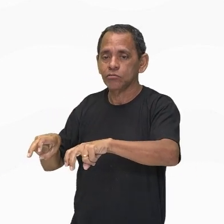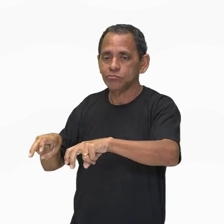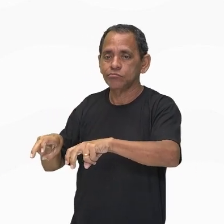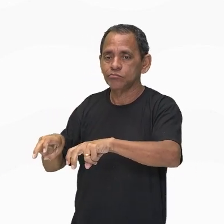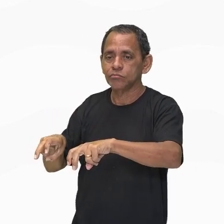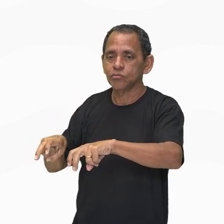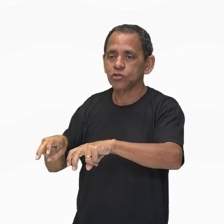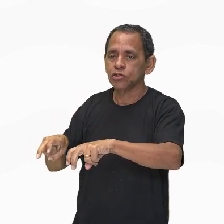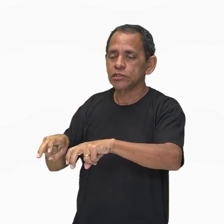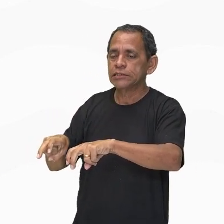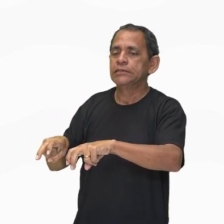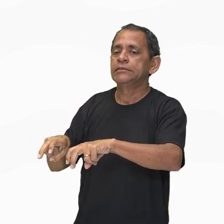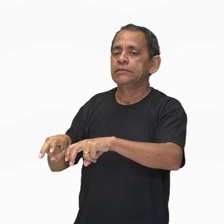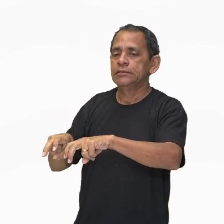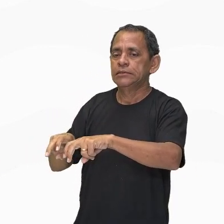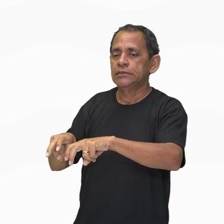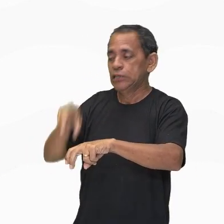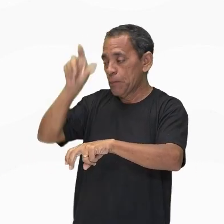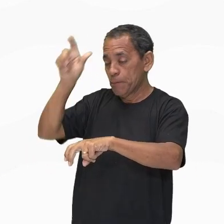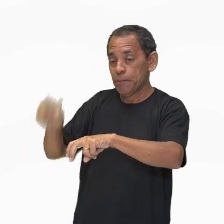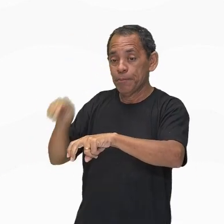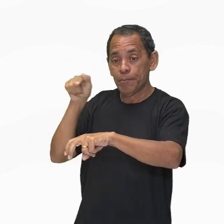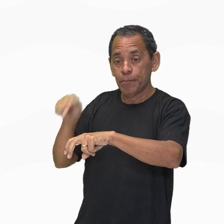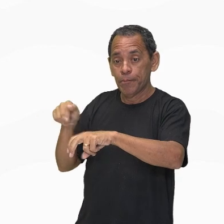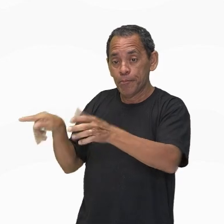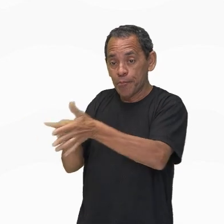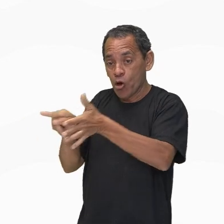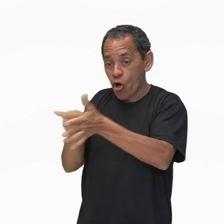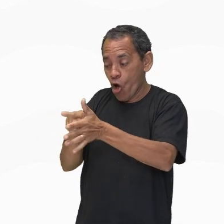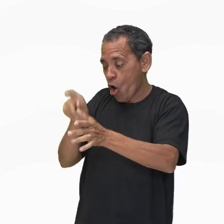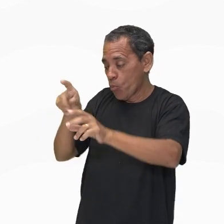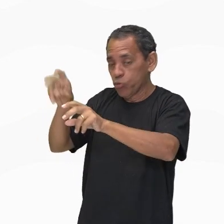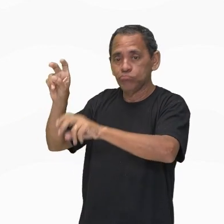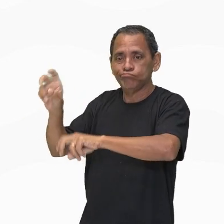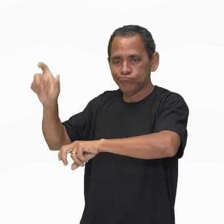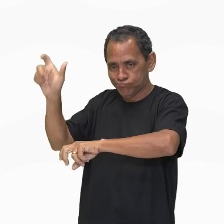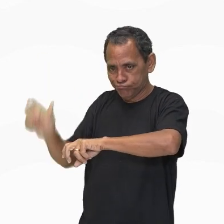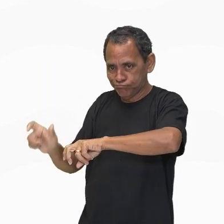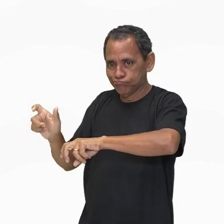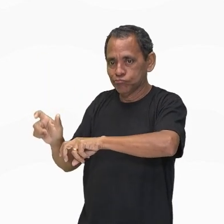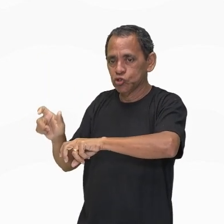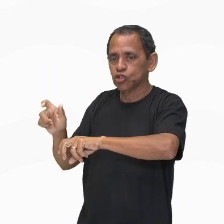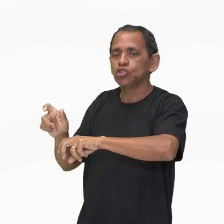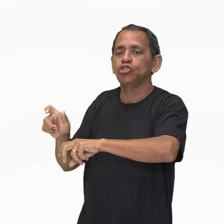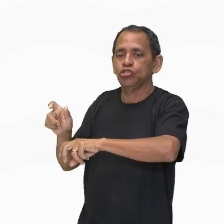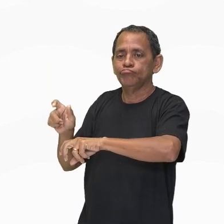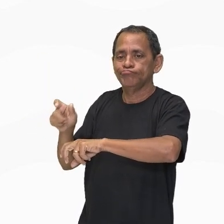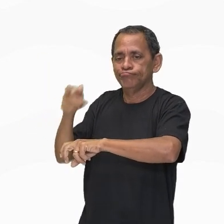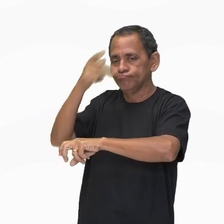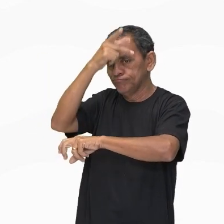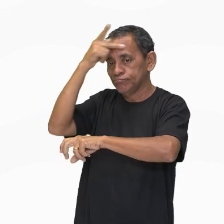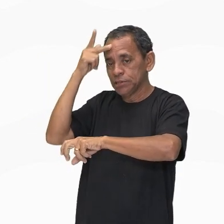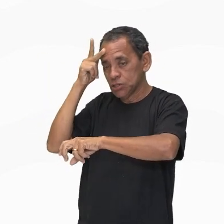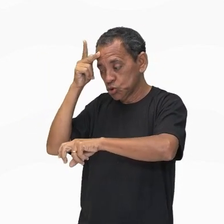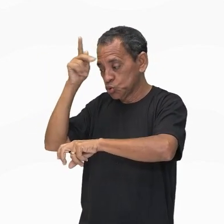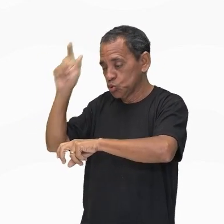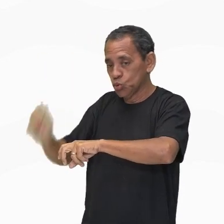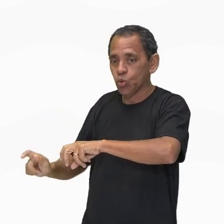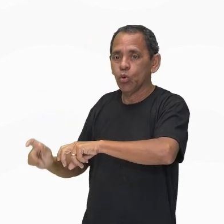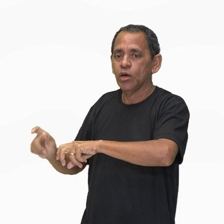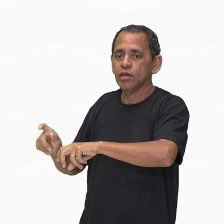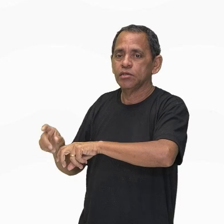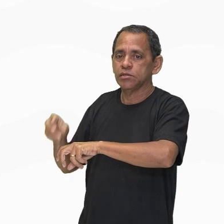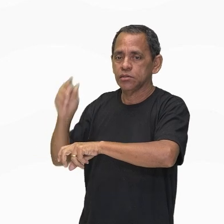são brancas. Então, eles nem nomeavam, designavam a cor dessas pessoas. Eles